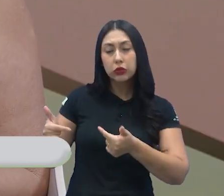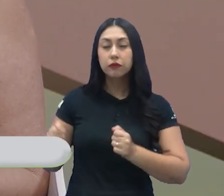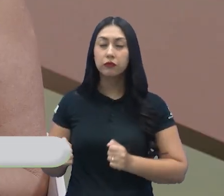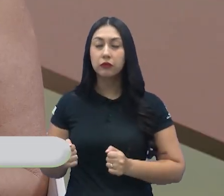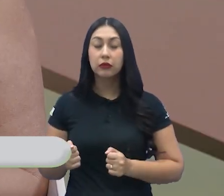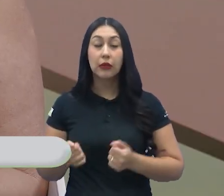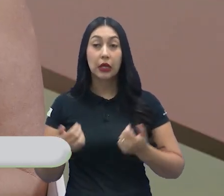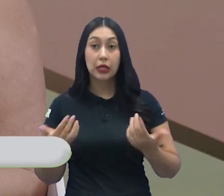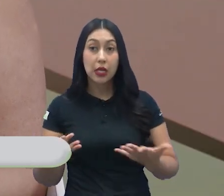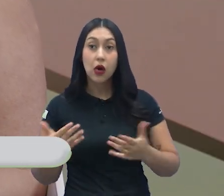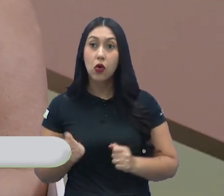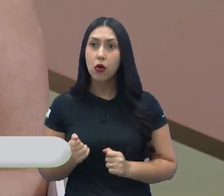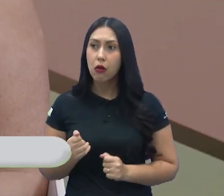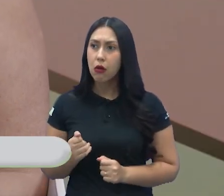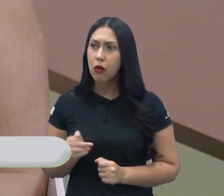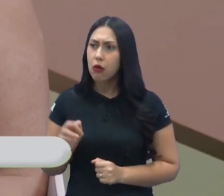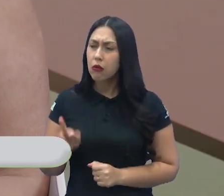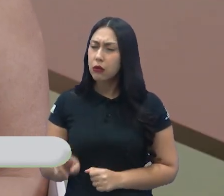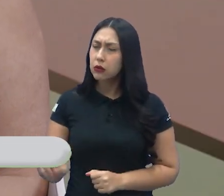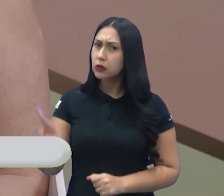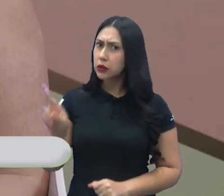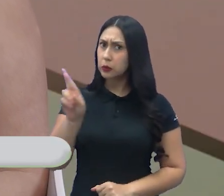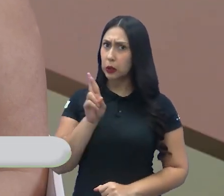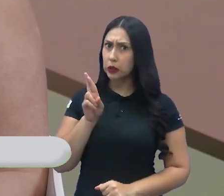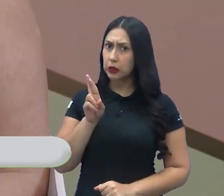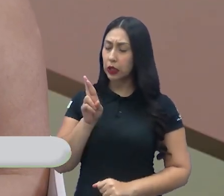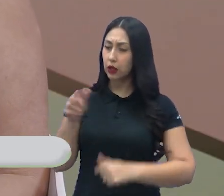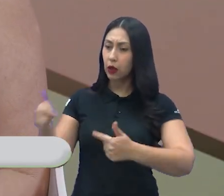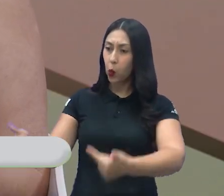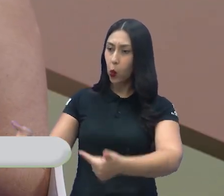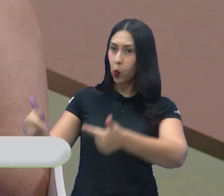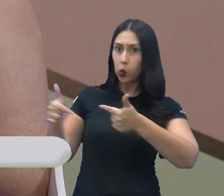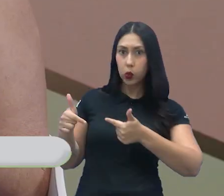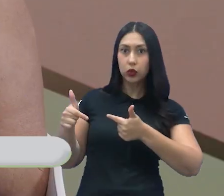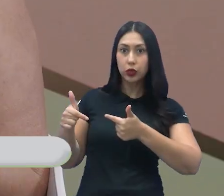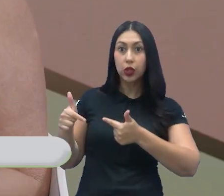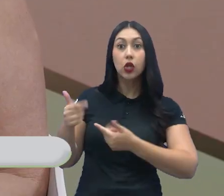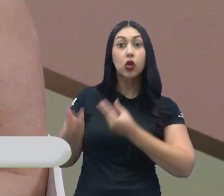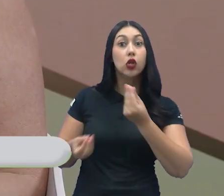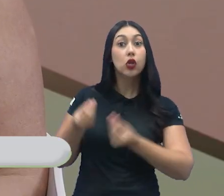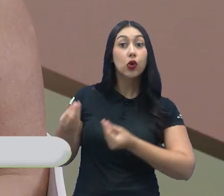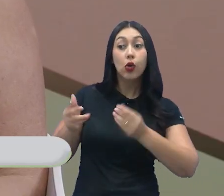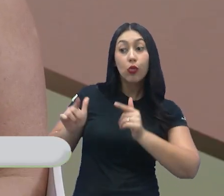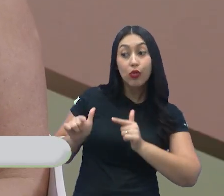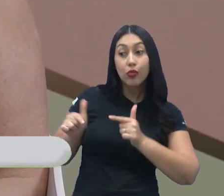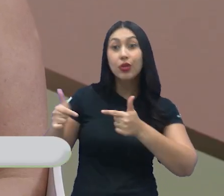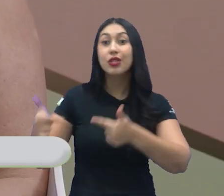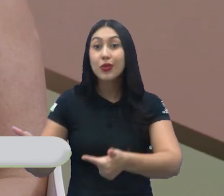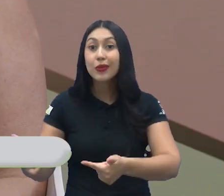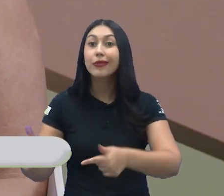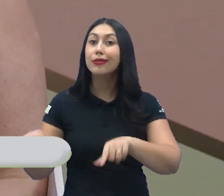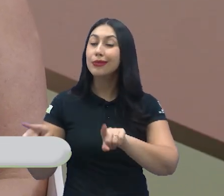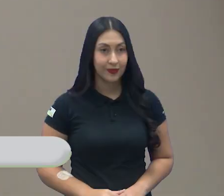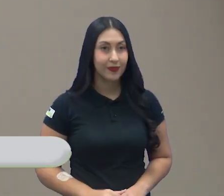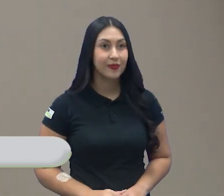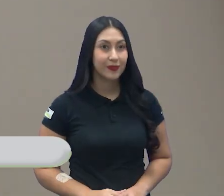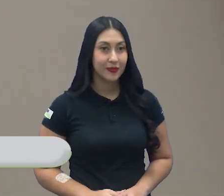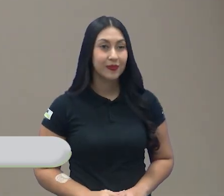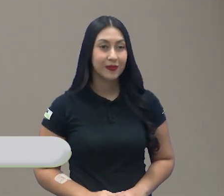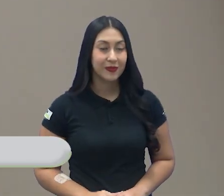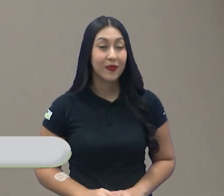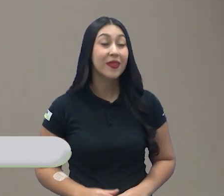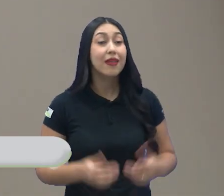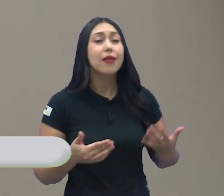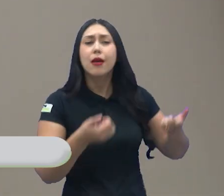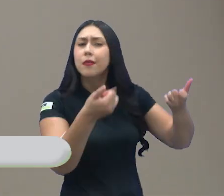recebo as situações que vem de fora, do mundo exterior, e como que internamente eu processo essas informações. Del, me